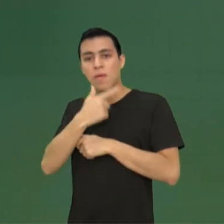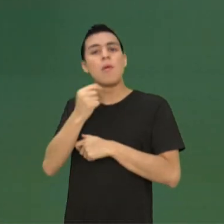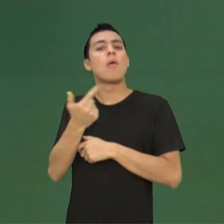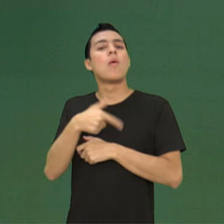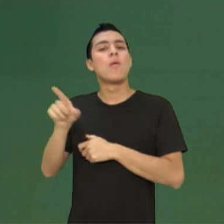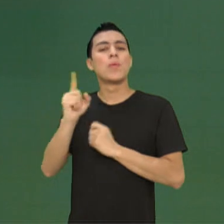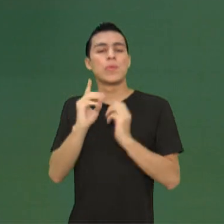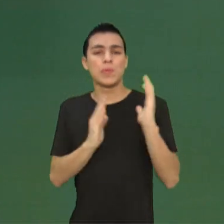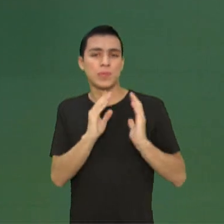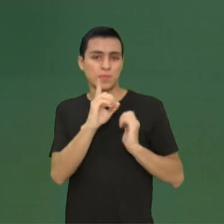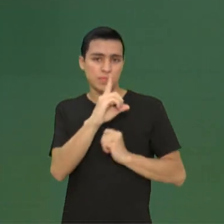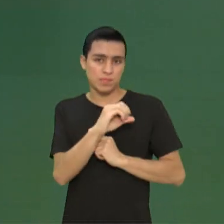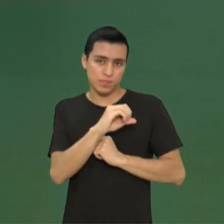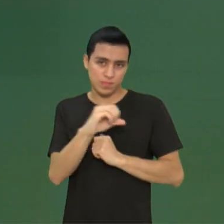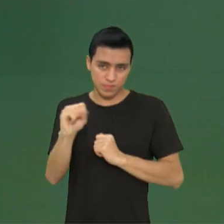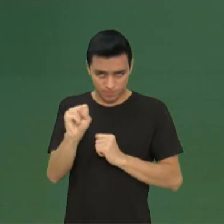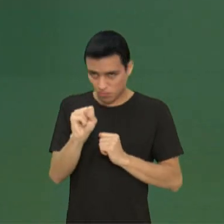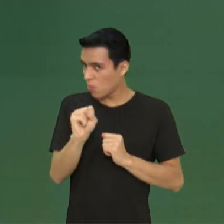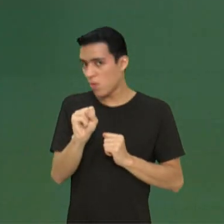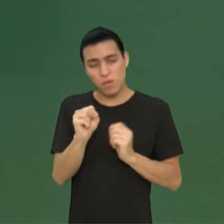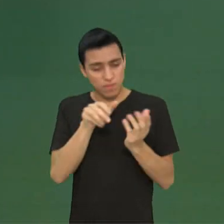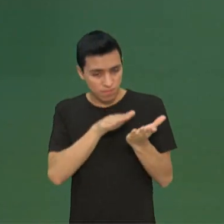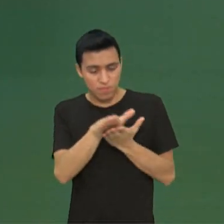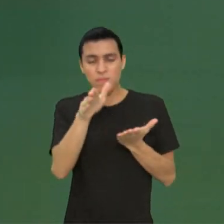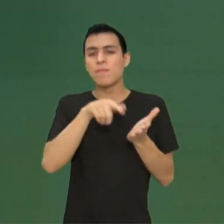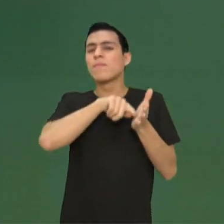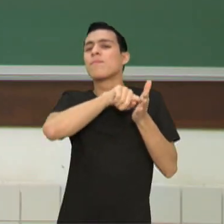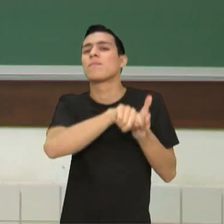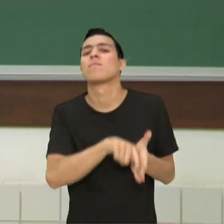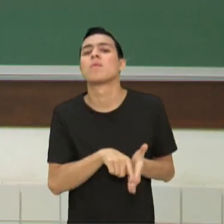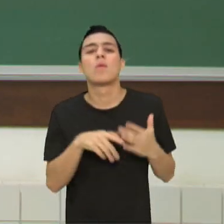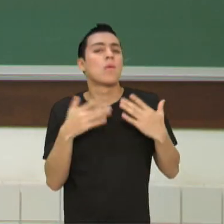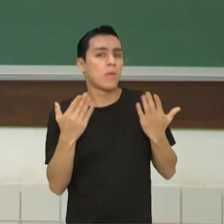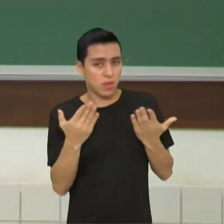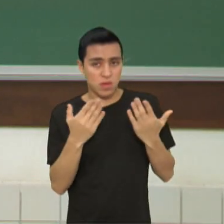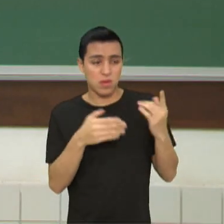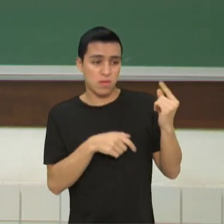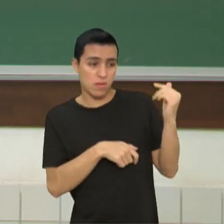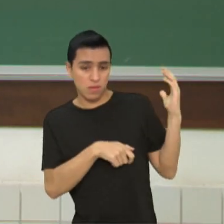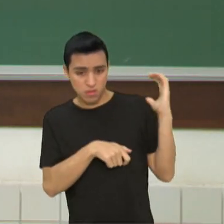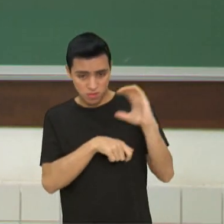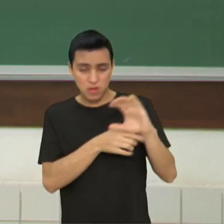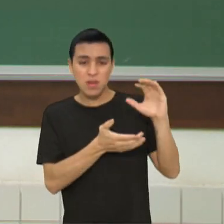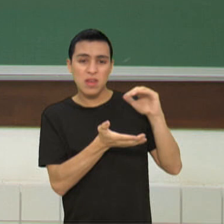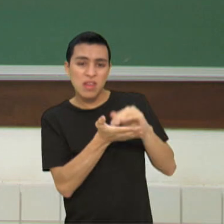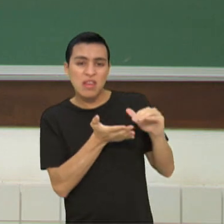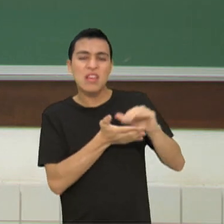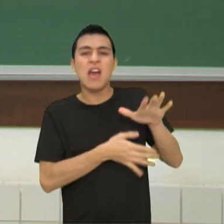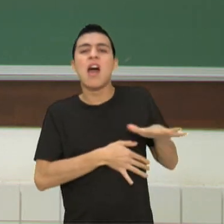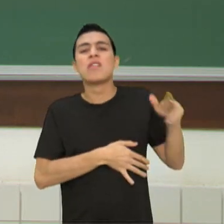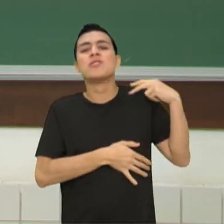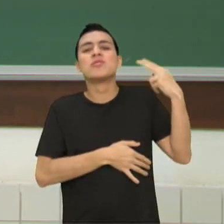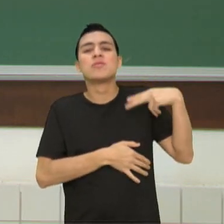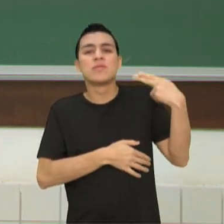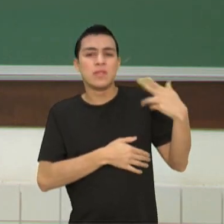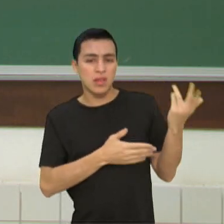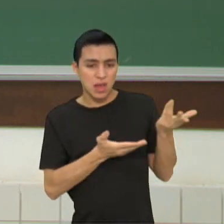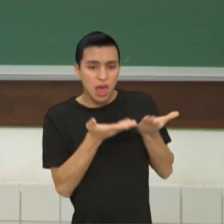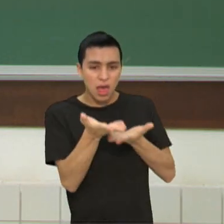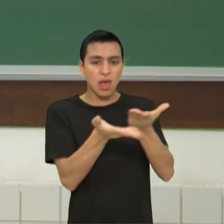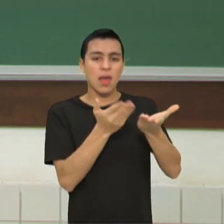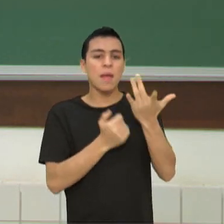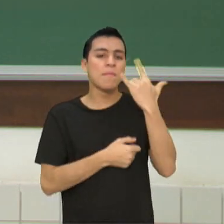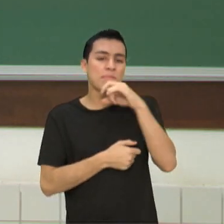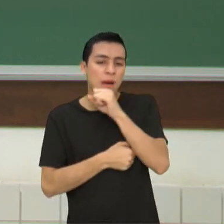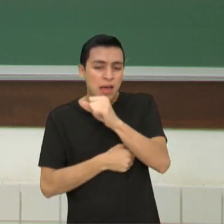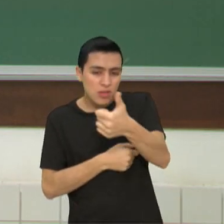em 1998, me publica um estudo que foi financiado por escritórios de advocacia, que atendia